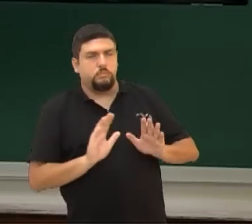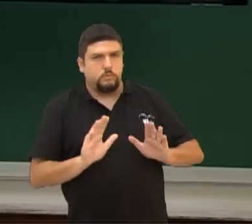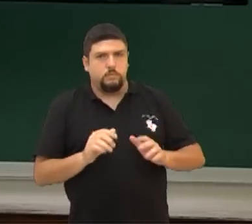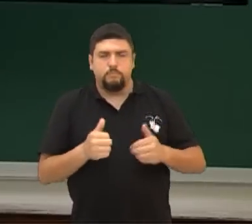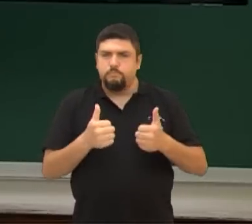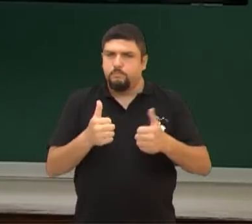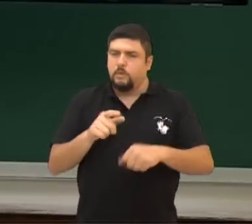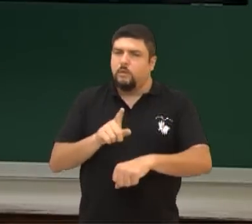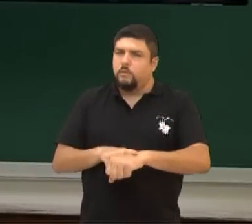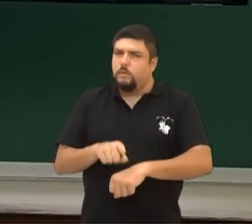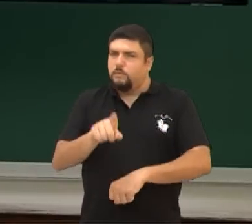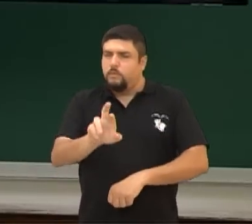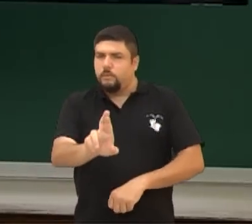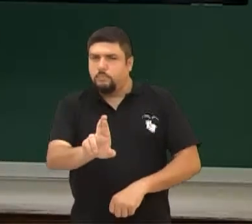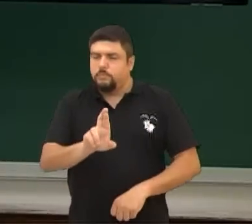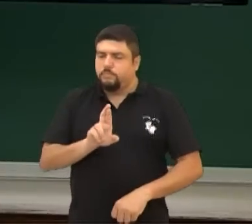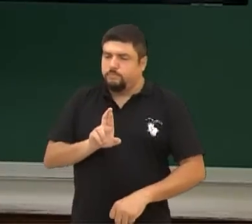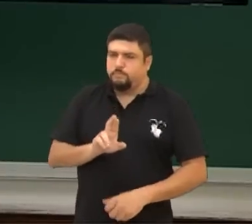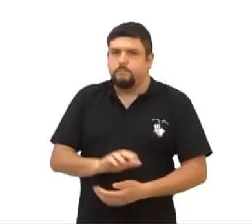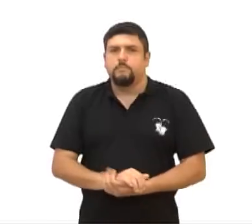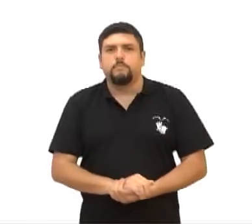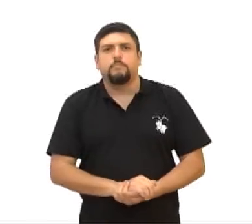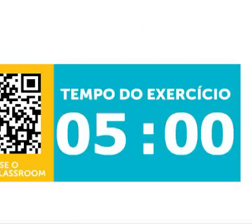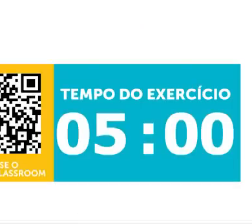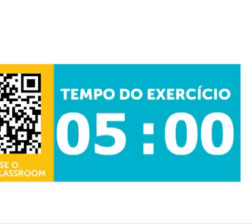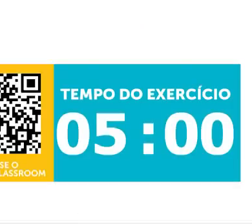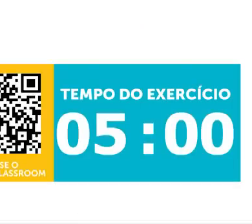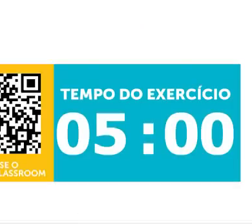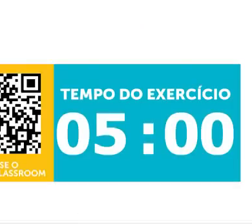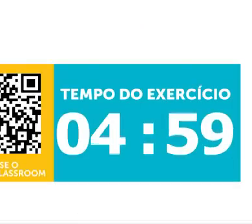Um tempinho para você e já voltamos.